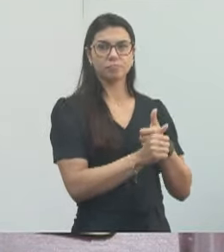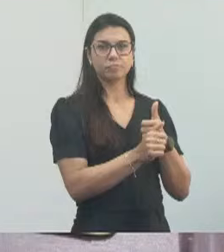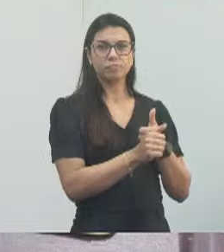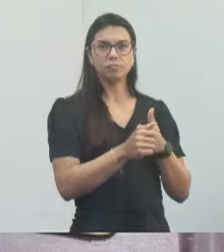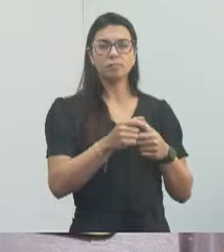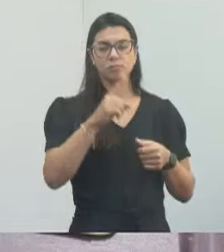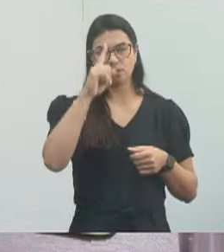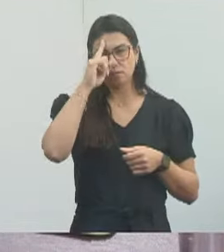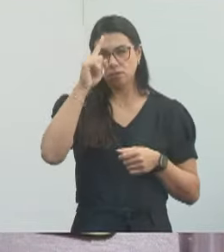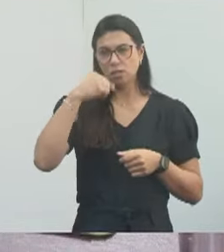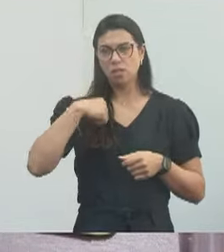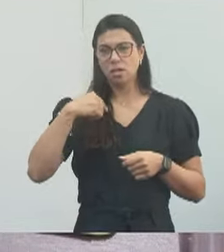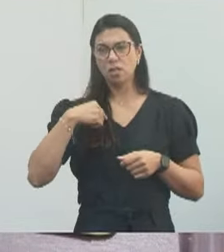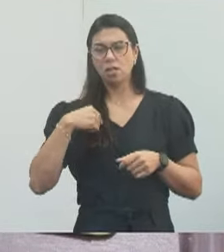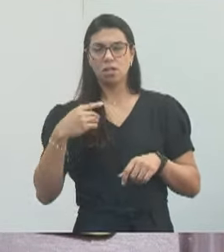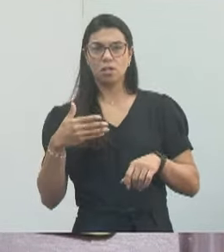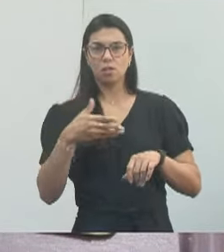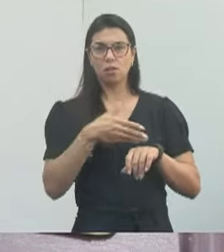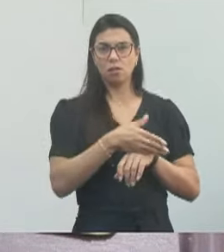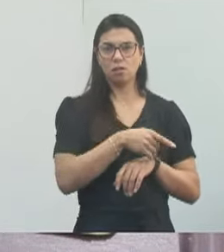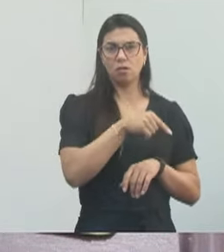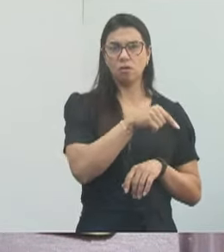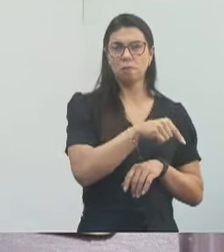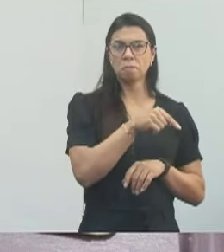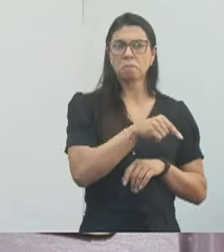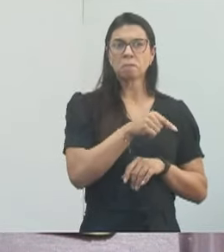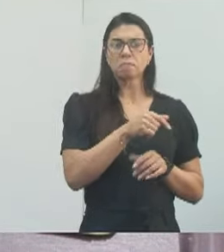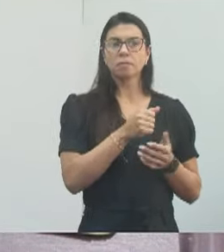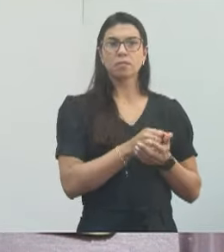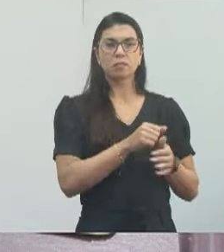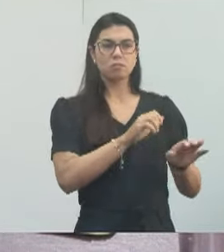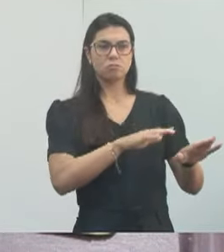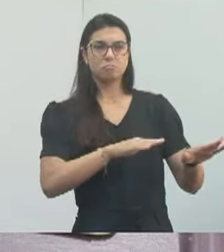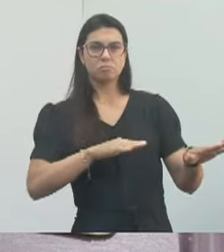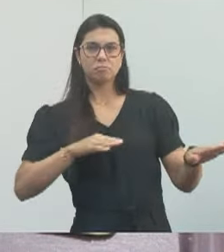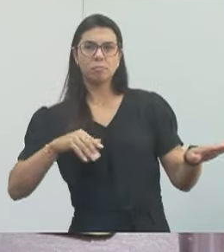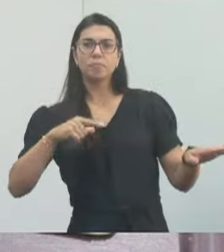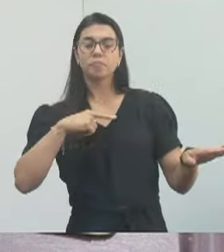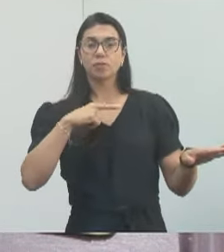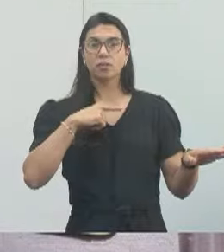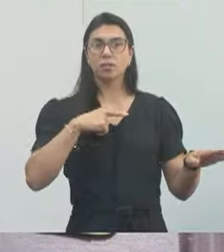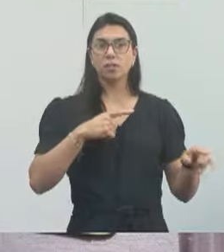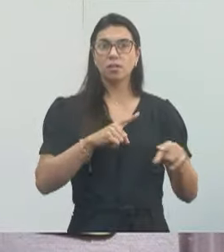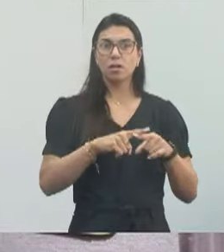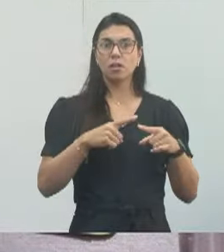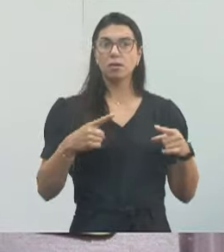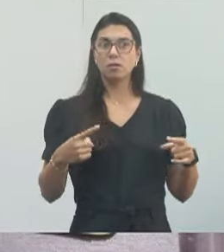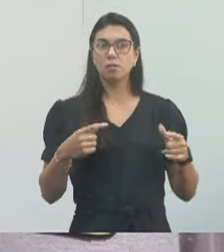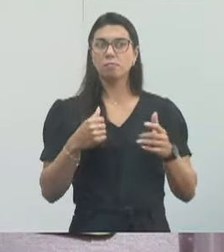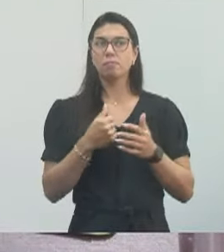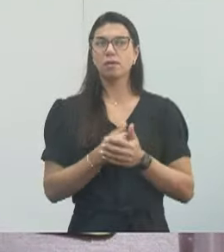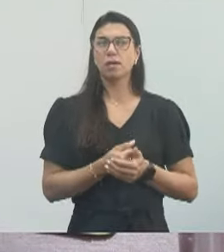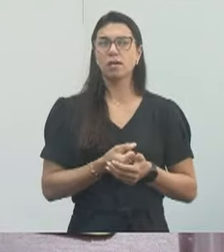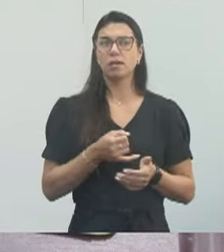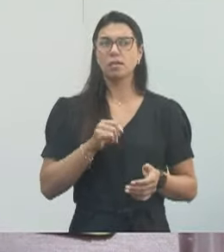lá num dia de trânsito confesso para você que foi muito mais rápido eh por ali naquela abertura que foi feita do que fazer todo o trajeto